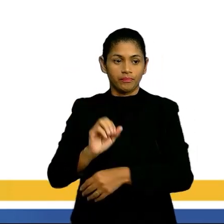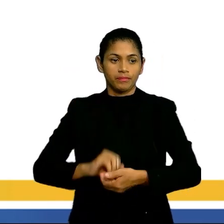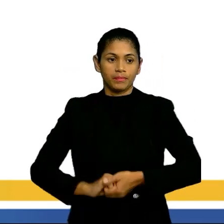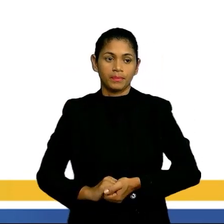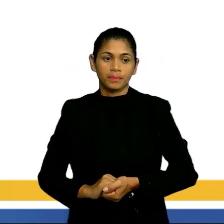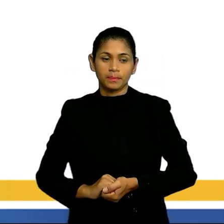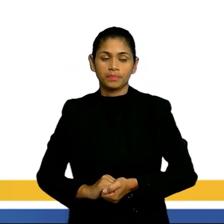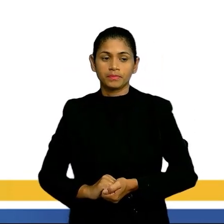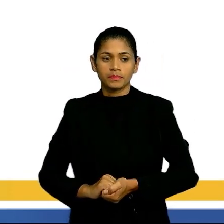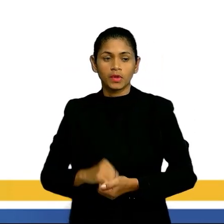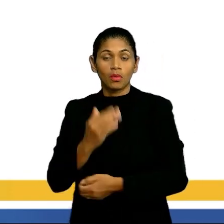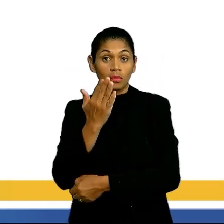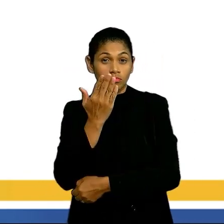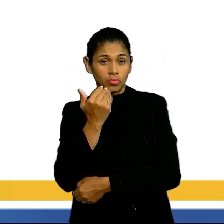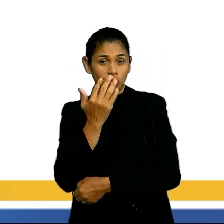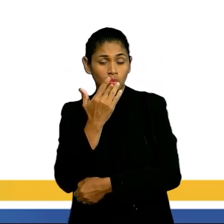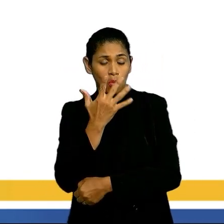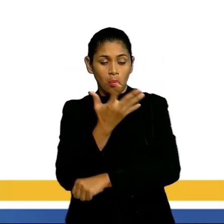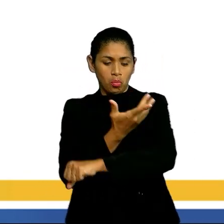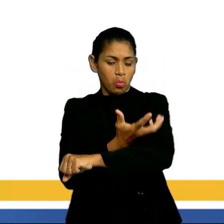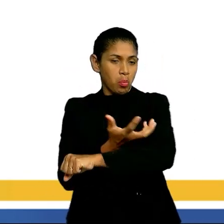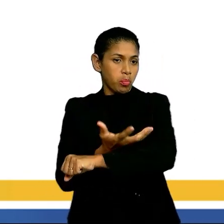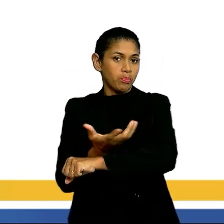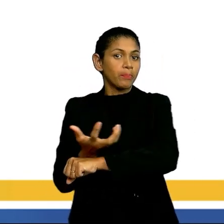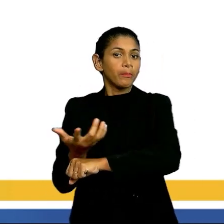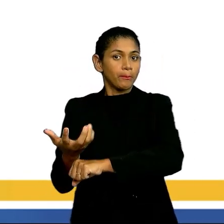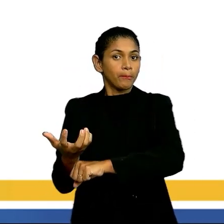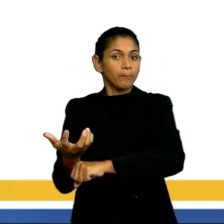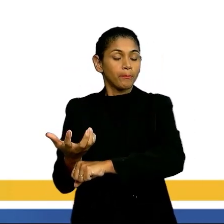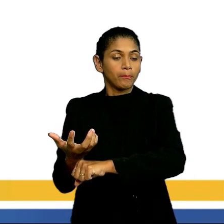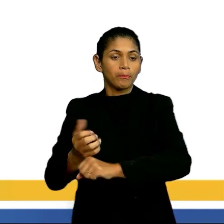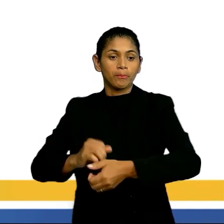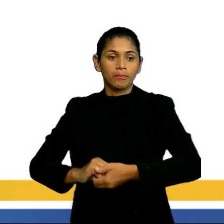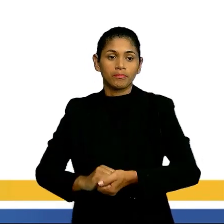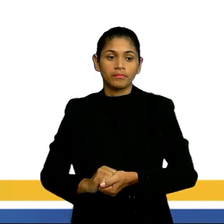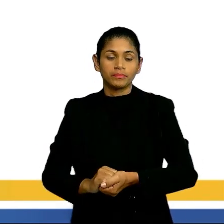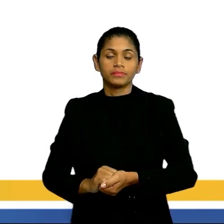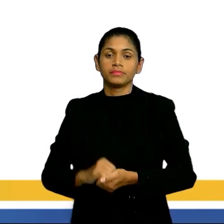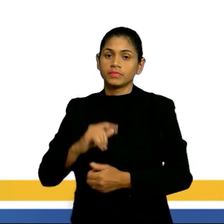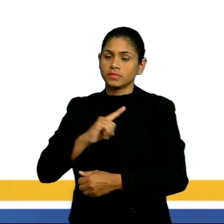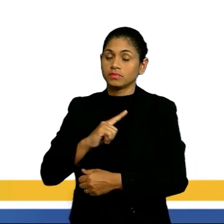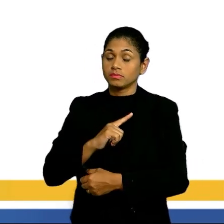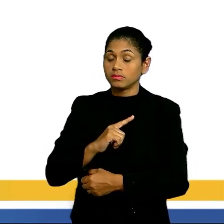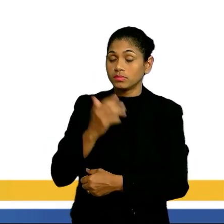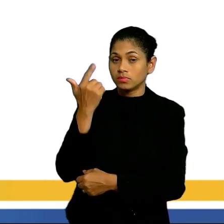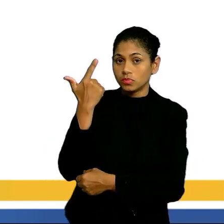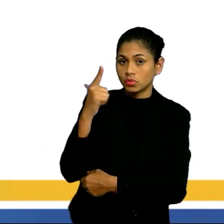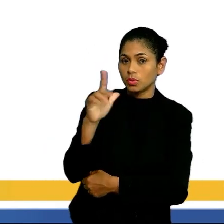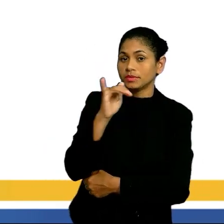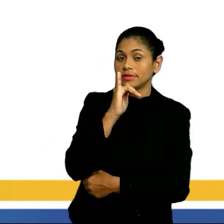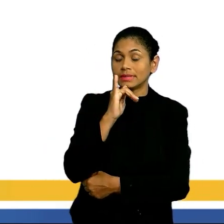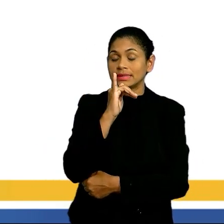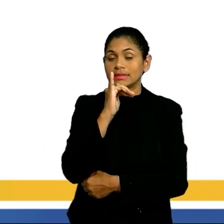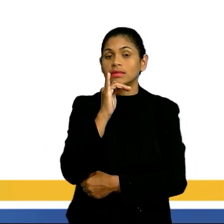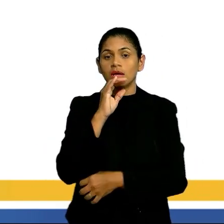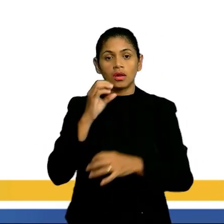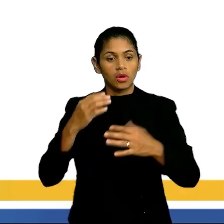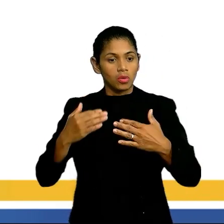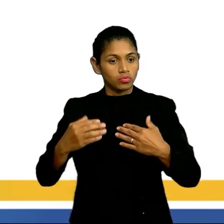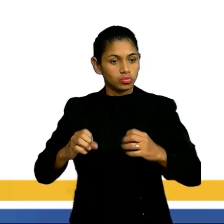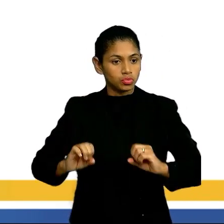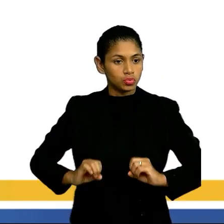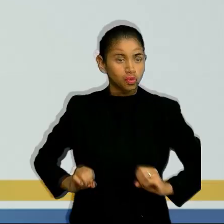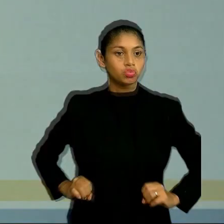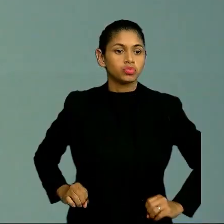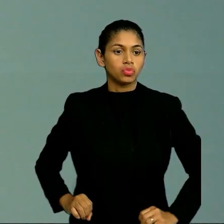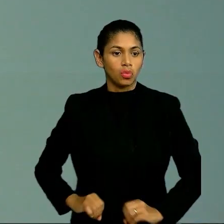então aqui para ele serve tranquilo. Temos outros exemplos de órgãos vestigiais, perdão, como o dente do